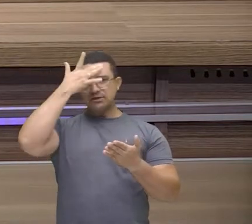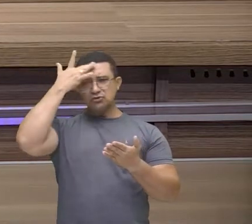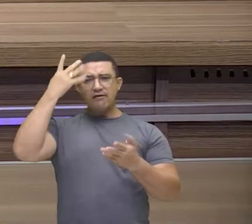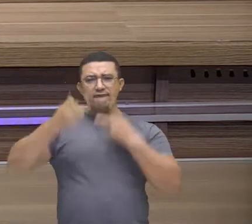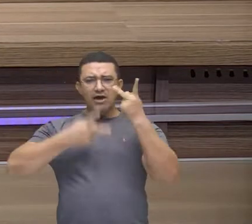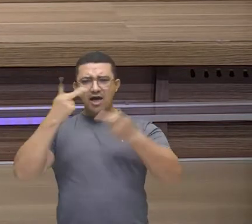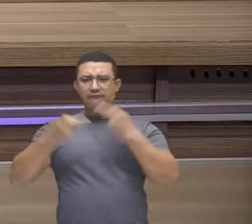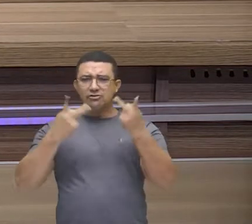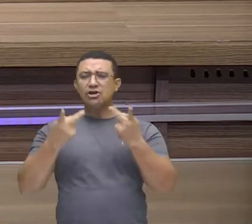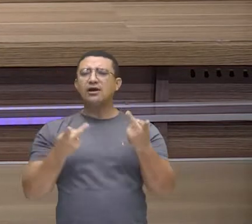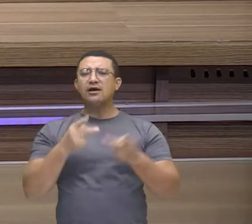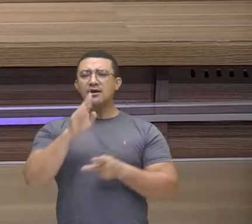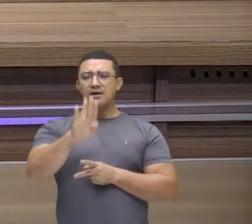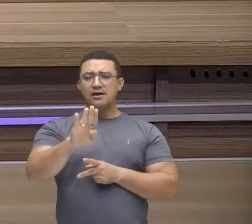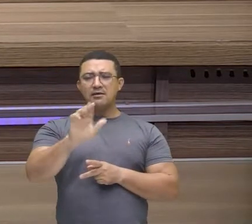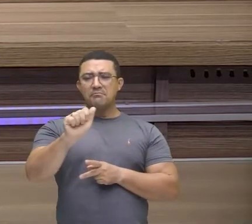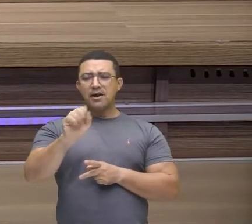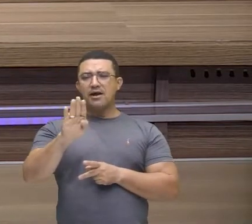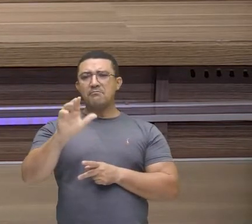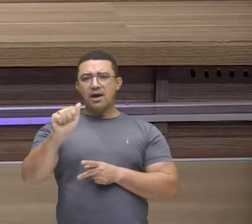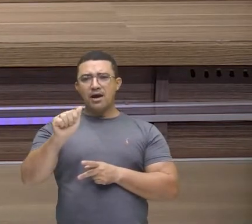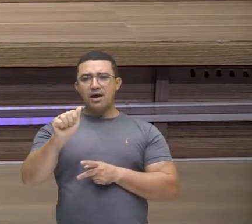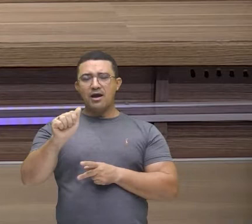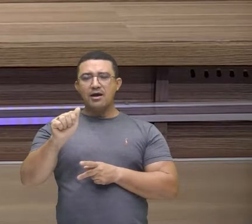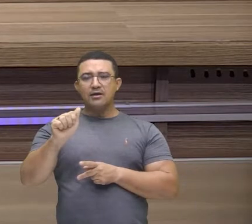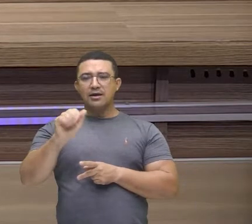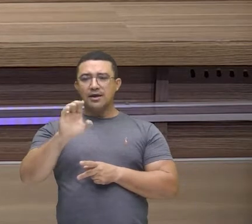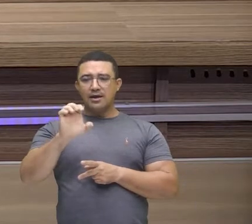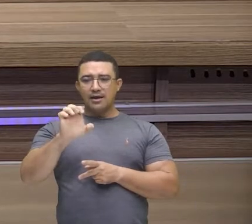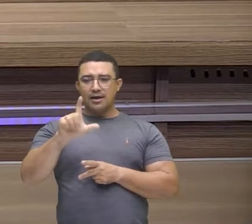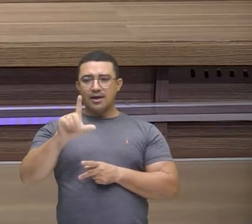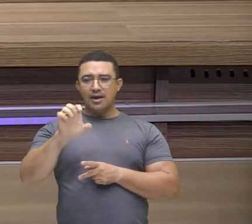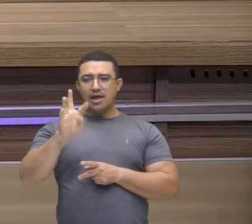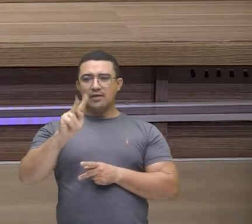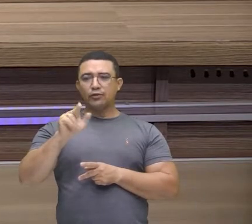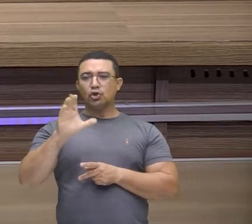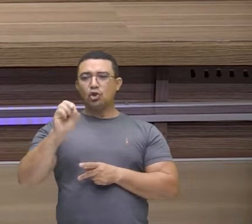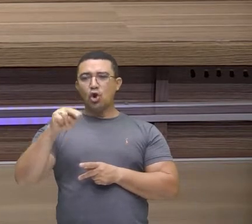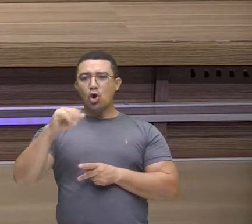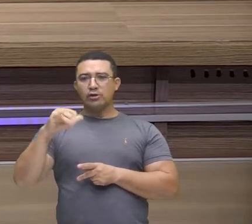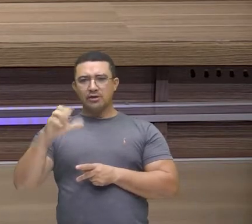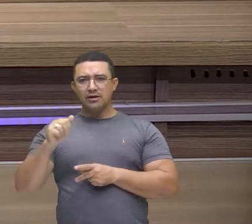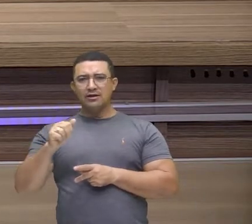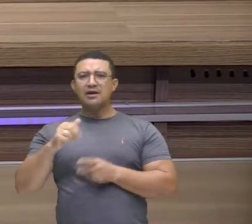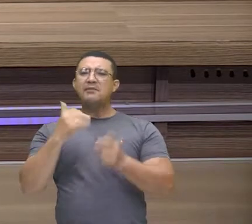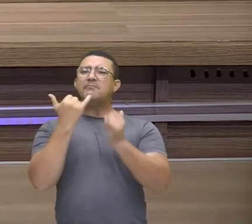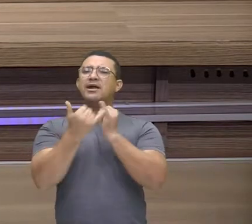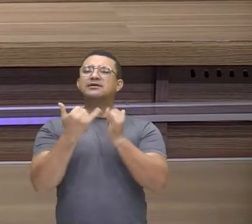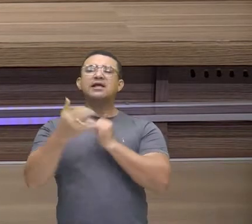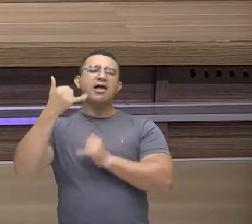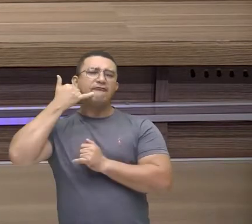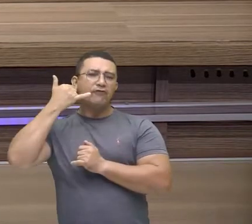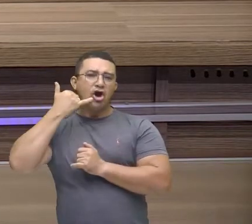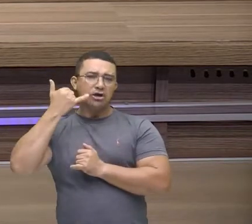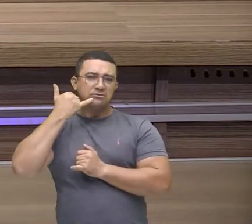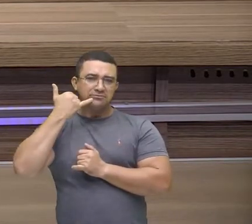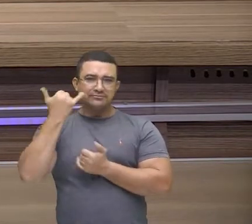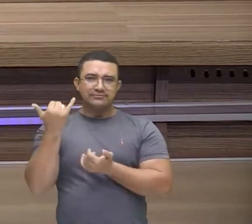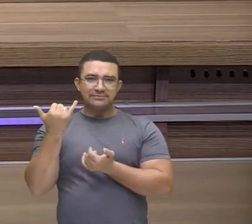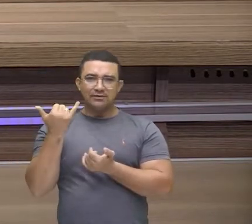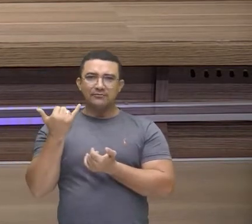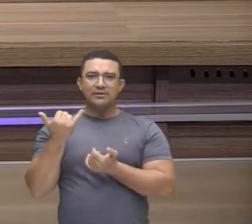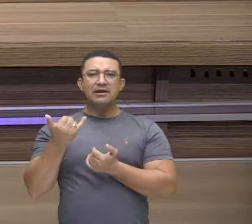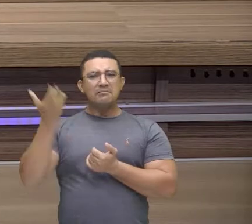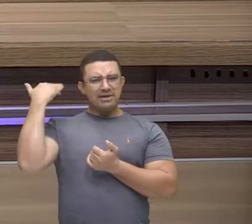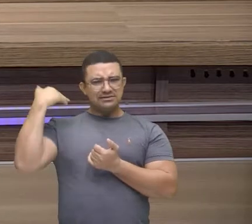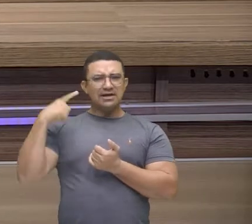Hoje eu não sei qual é o nome dessa babá, né? Porque ela é aquela babá que amordaça, ela é aquela babá que